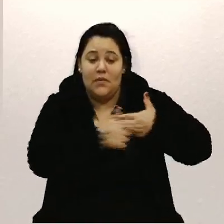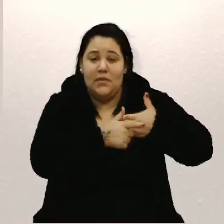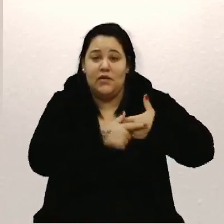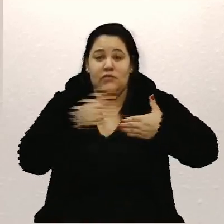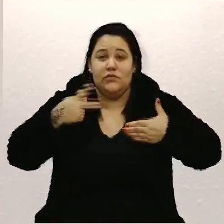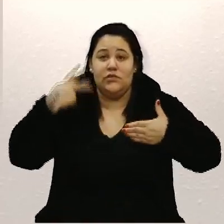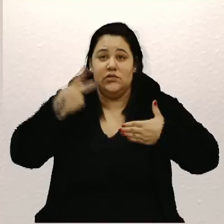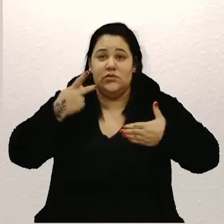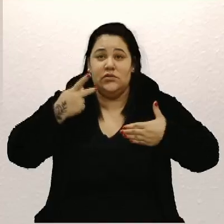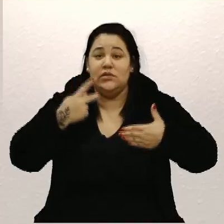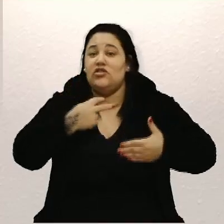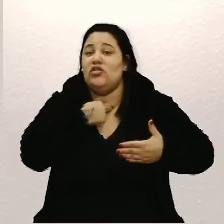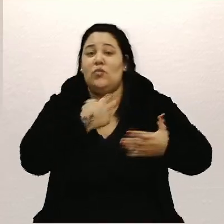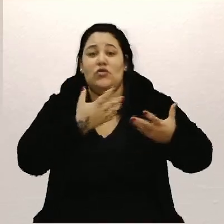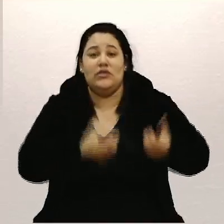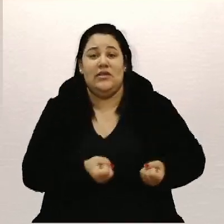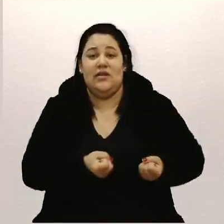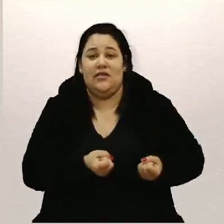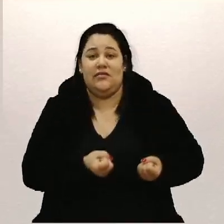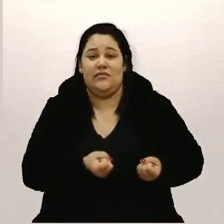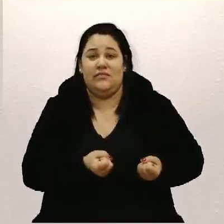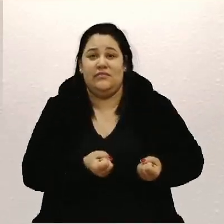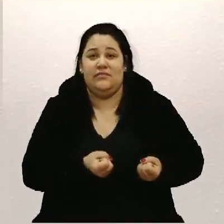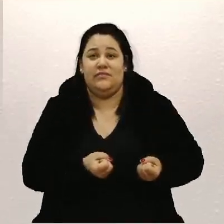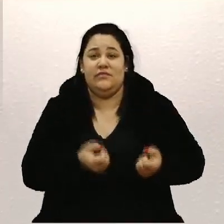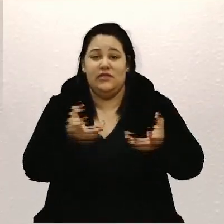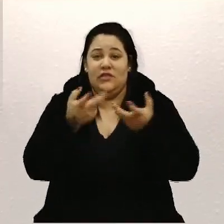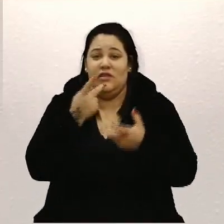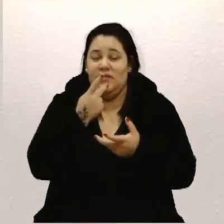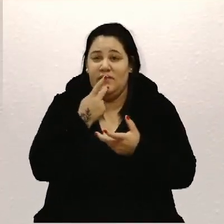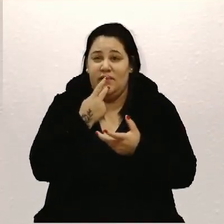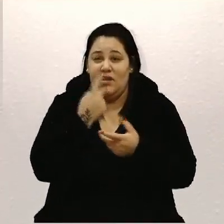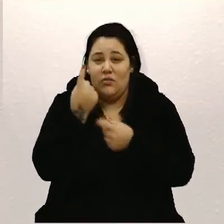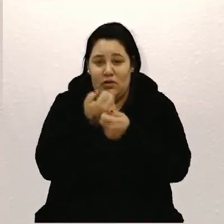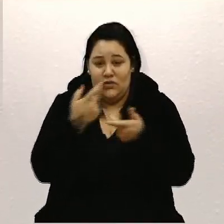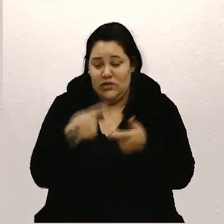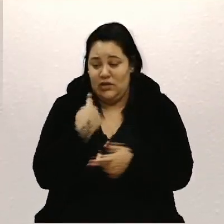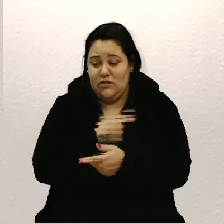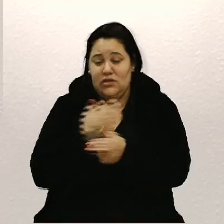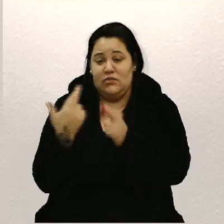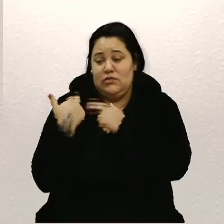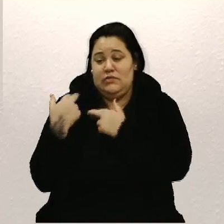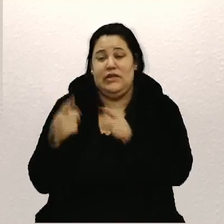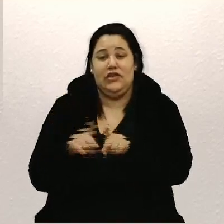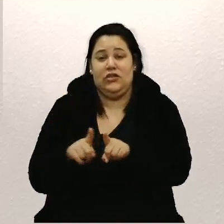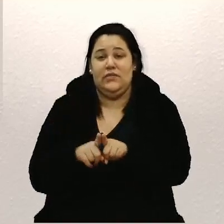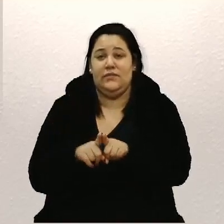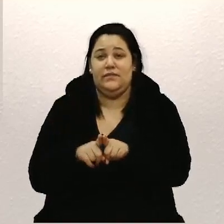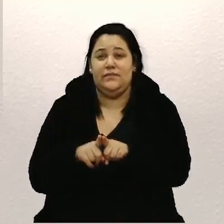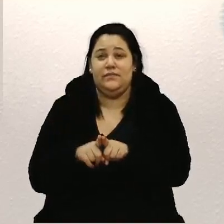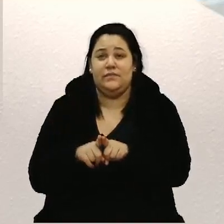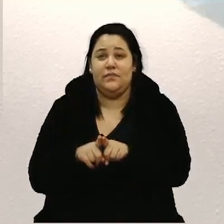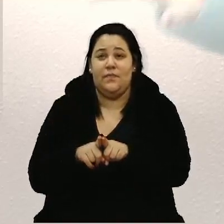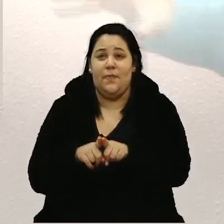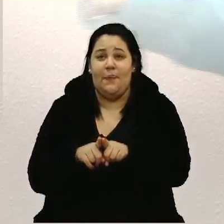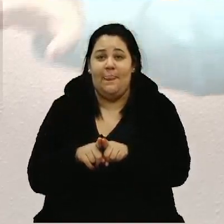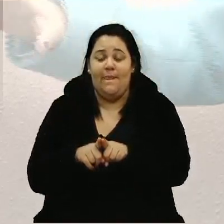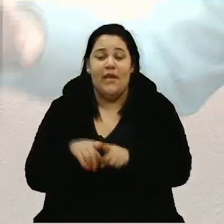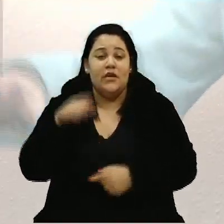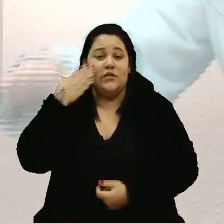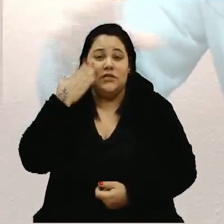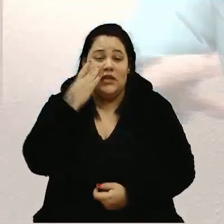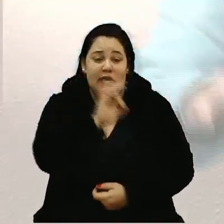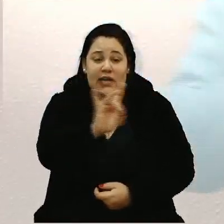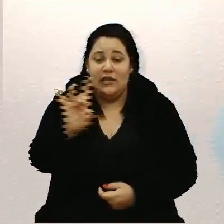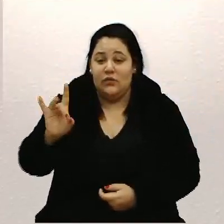podemos admitir. E aí eu queria só trazer algo que eu acho que é nossa responsabilidade também. De uma certa maneira, eu sei que cada um tem o